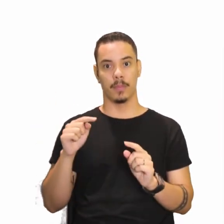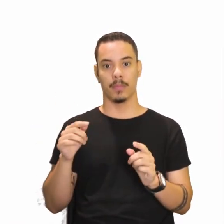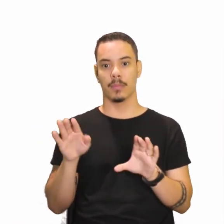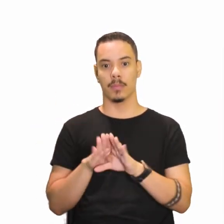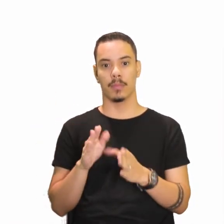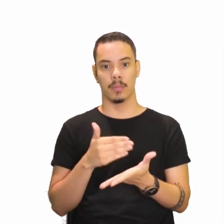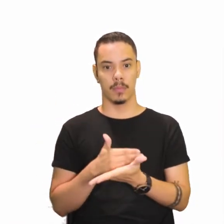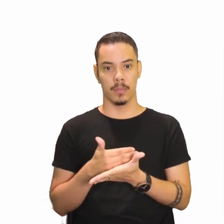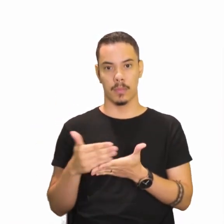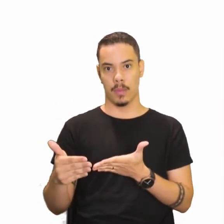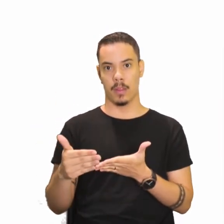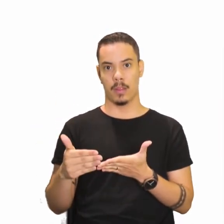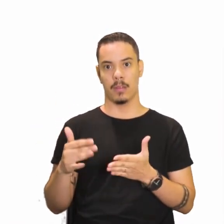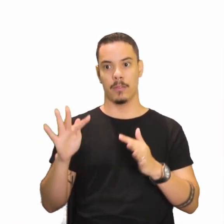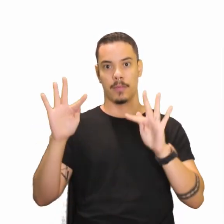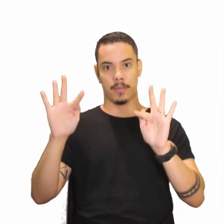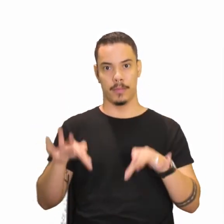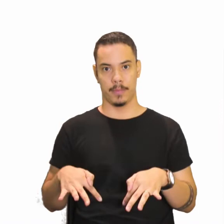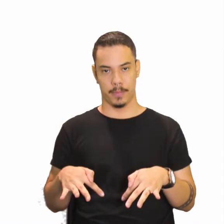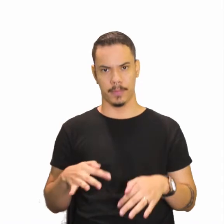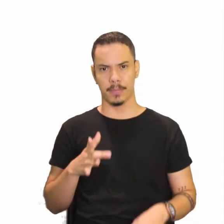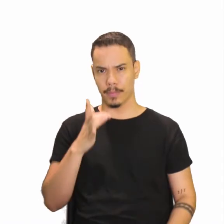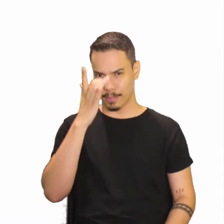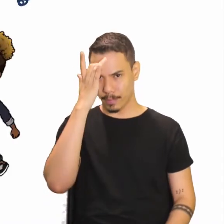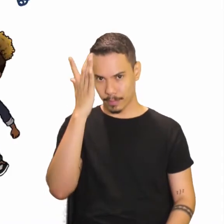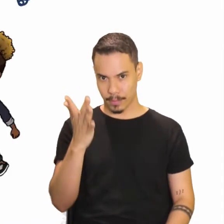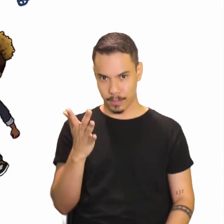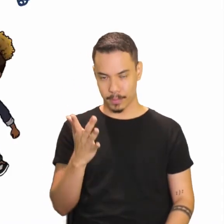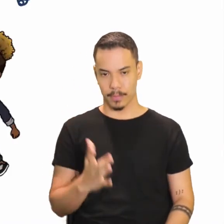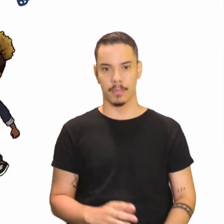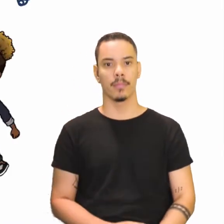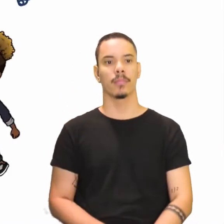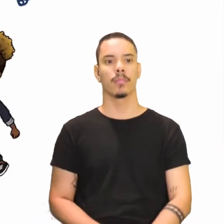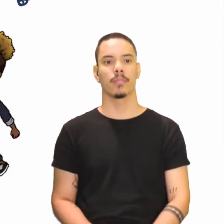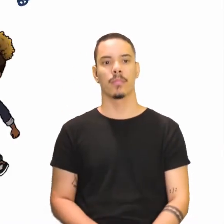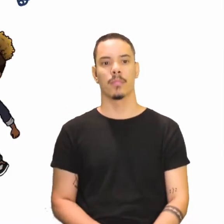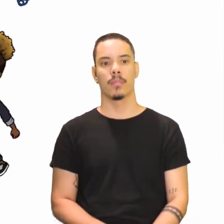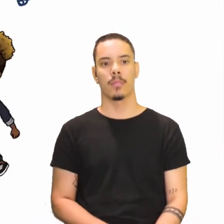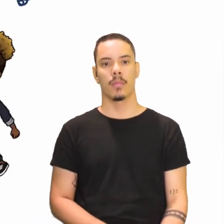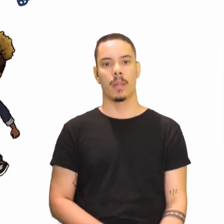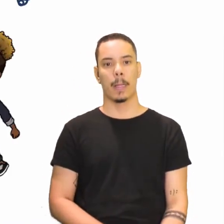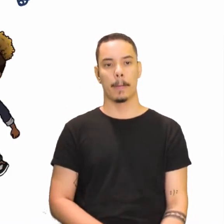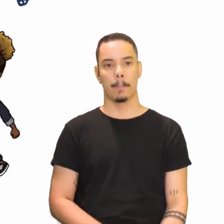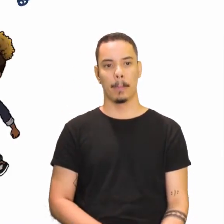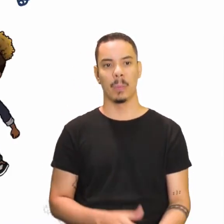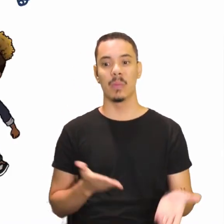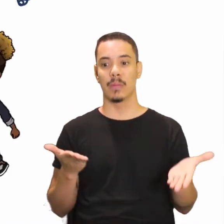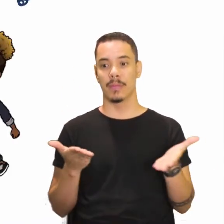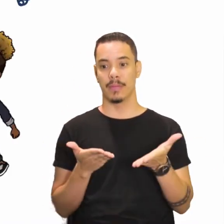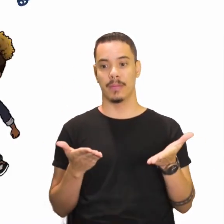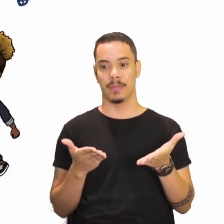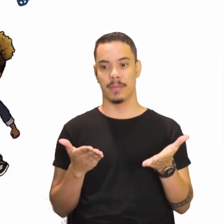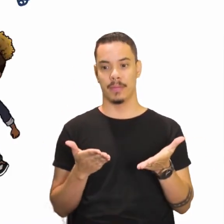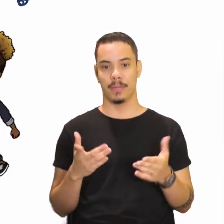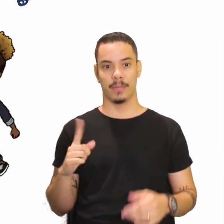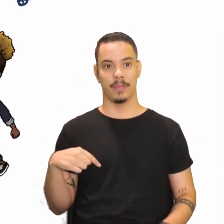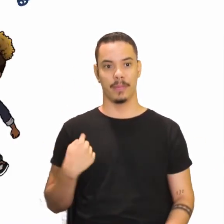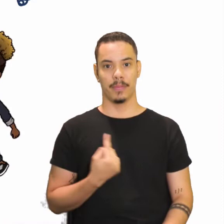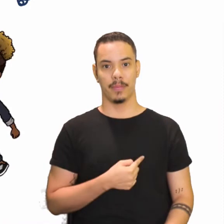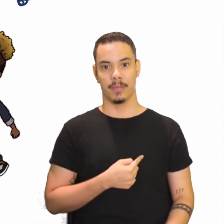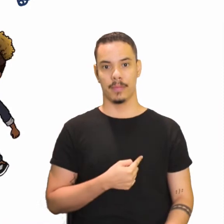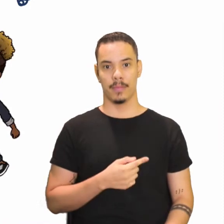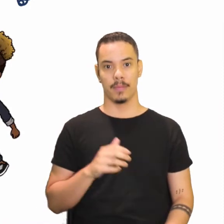de iniciar finalidade. Fácil, né? Vamos lá, então. Agora, amadinho,